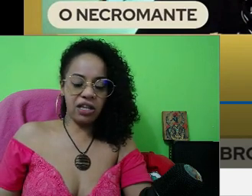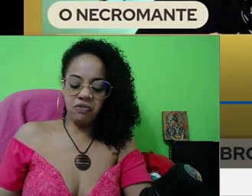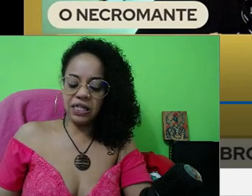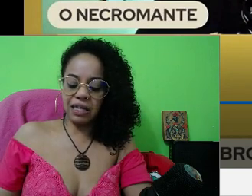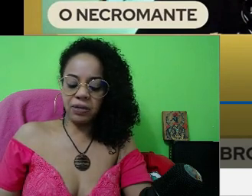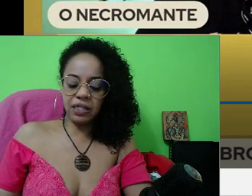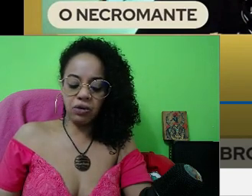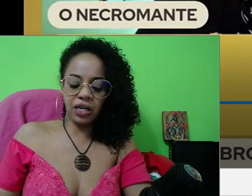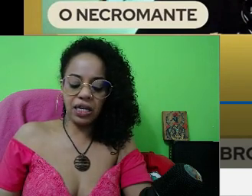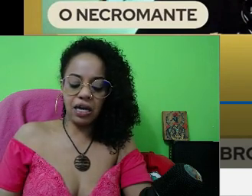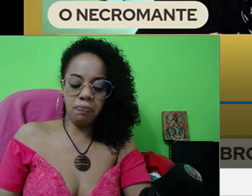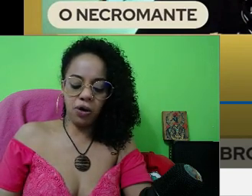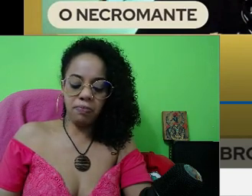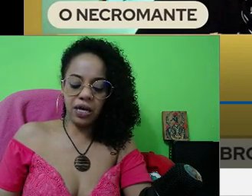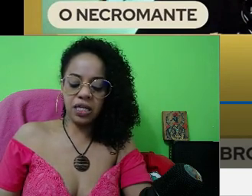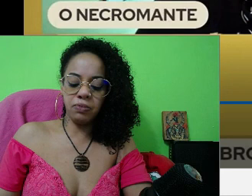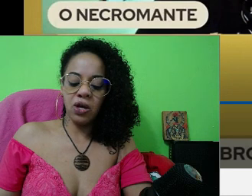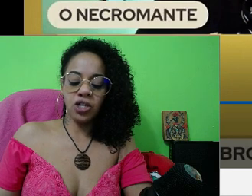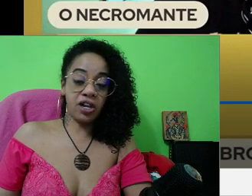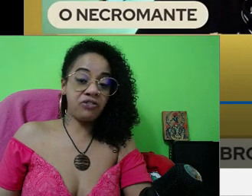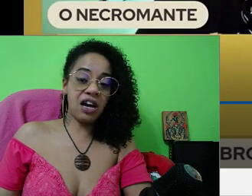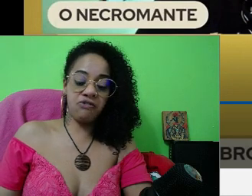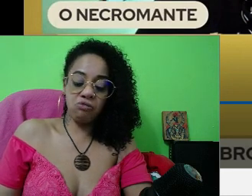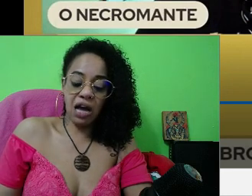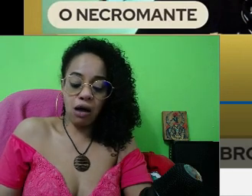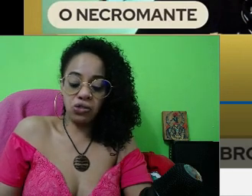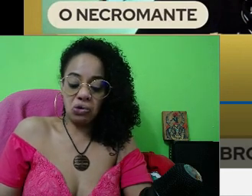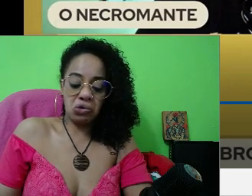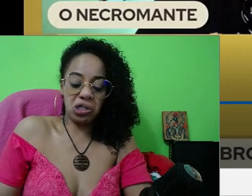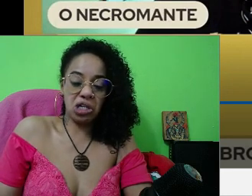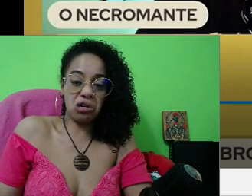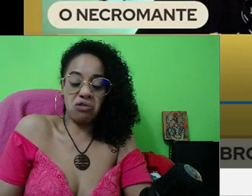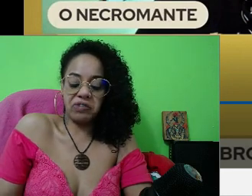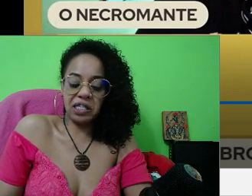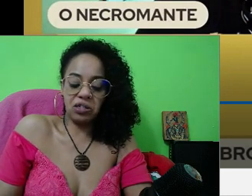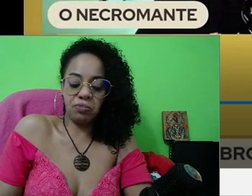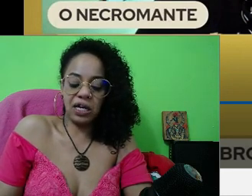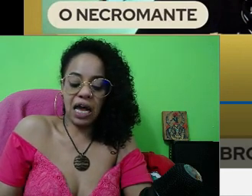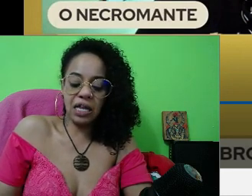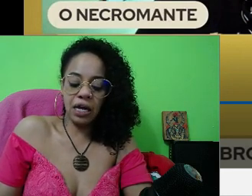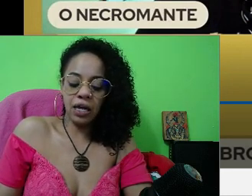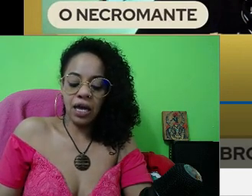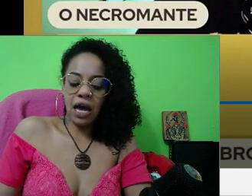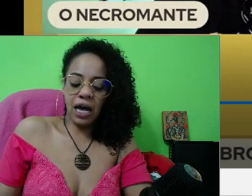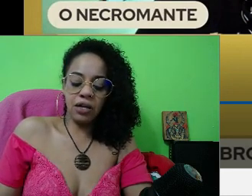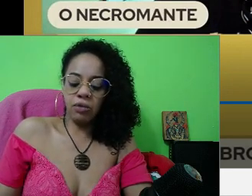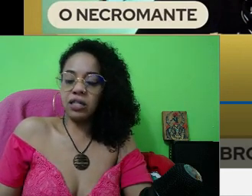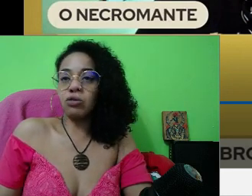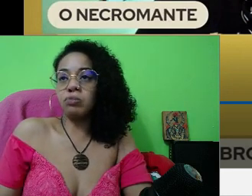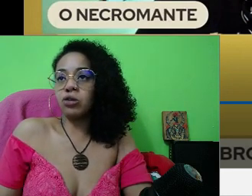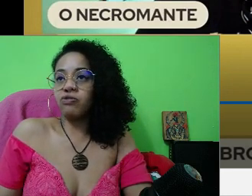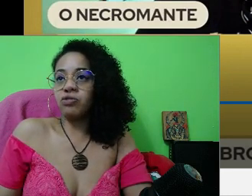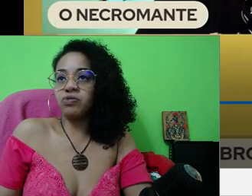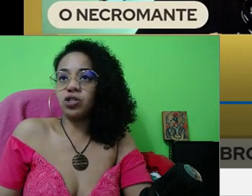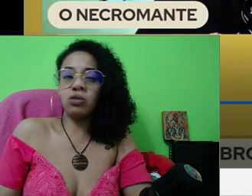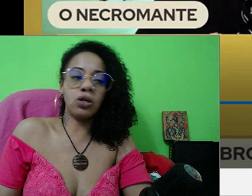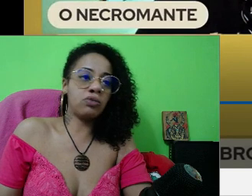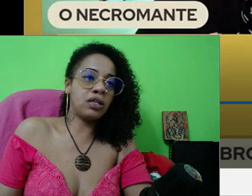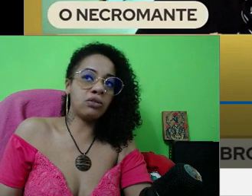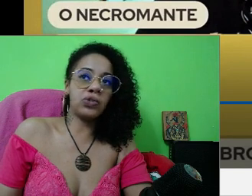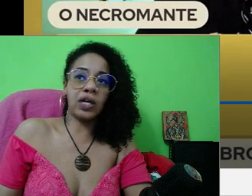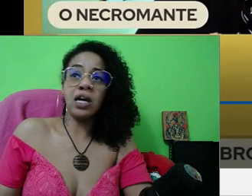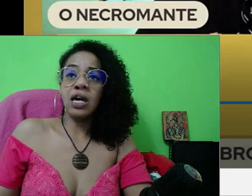realmente teve umas épocas que eu queria pôr mesmo só que ficavam causa não conseguia conversar sobre nada aí eu entra com microfone